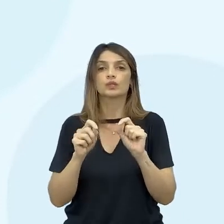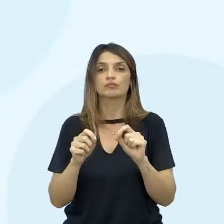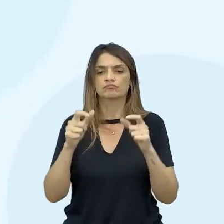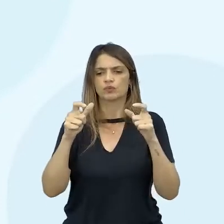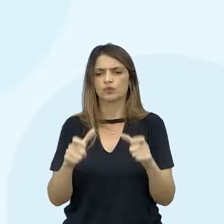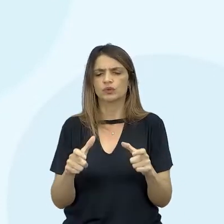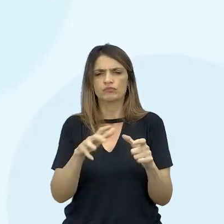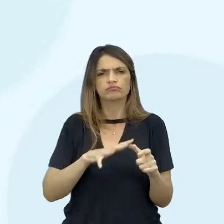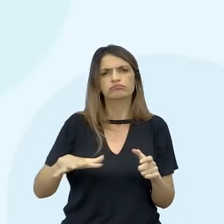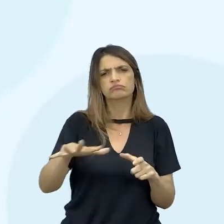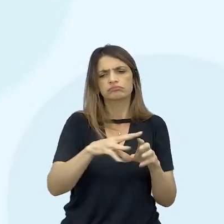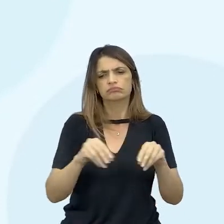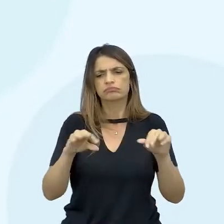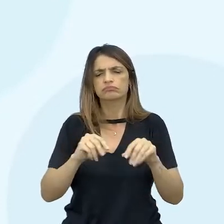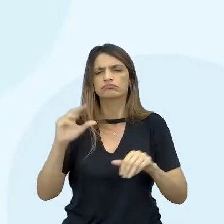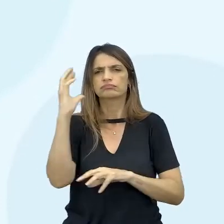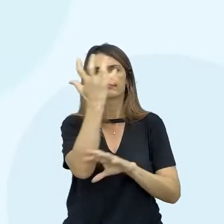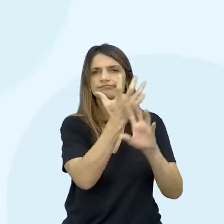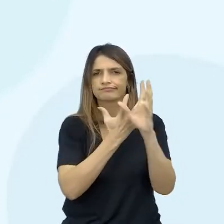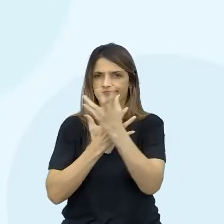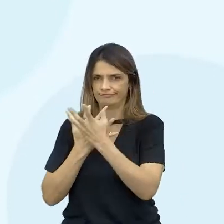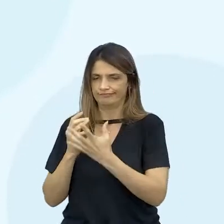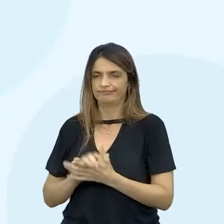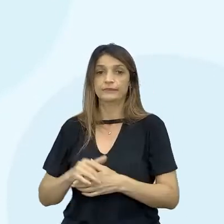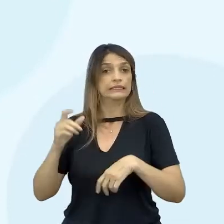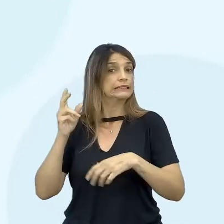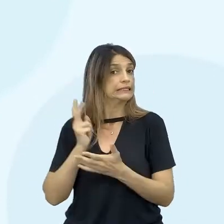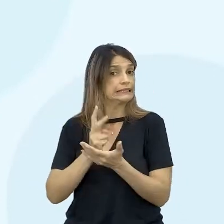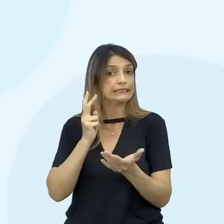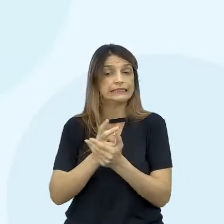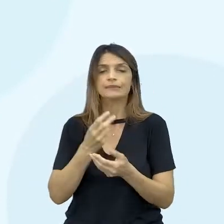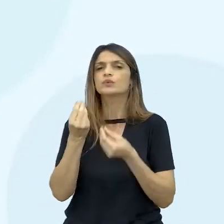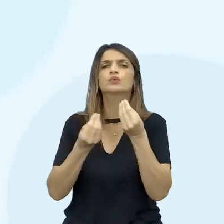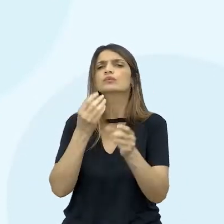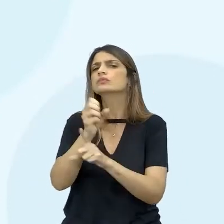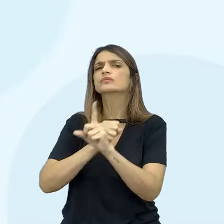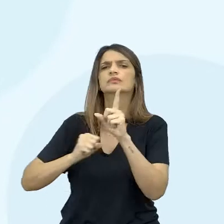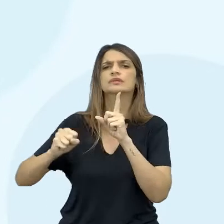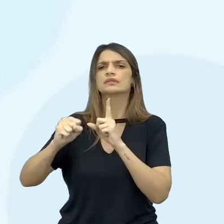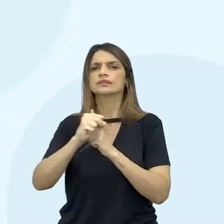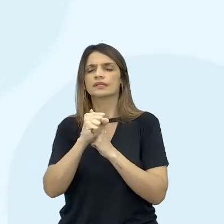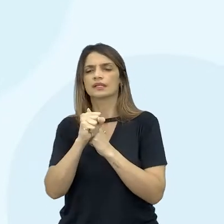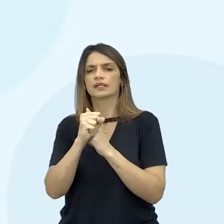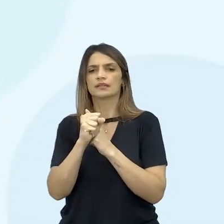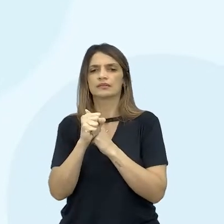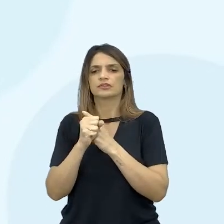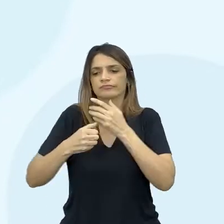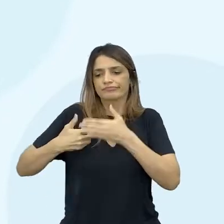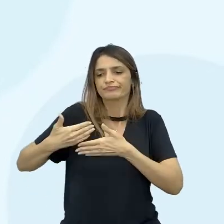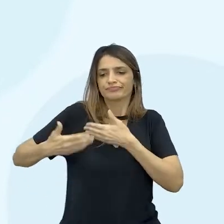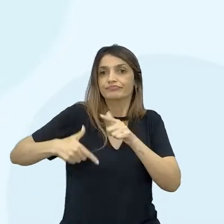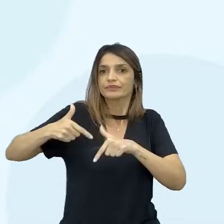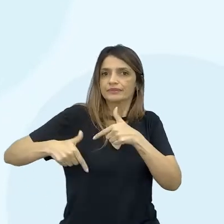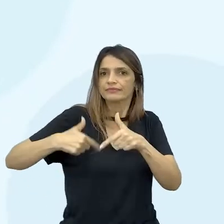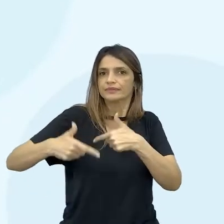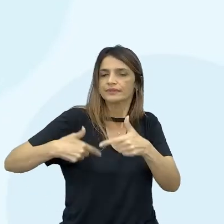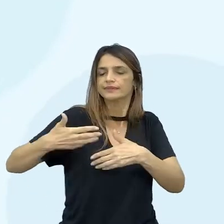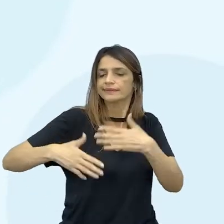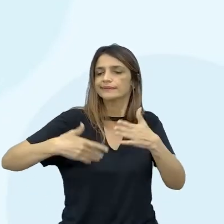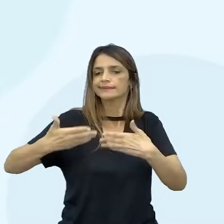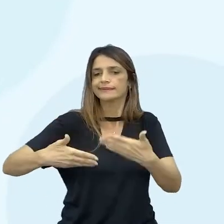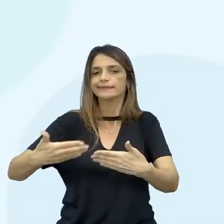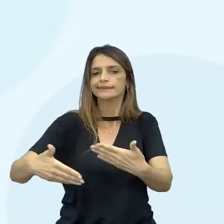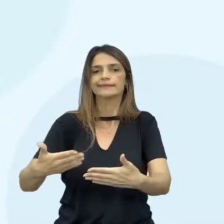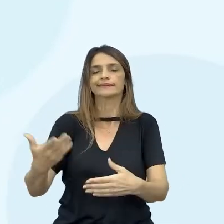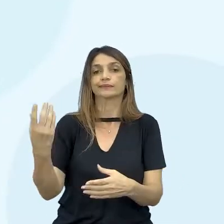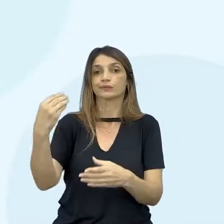espaço, território e paisagem. E a todo momento, como que a sociedade está trabalhando dentro do espaço, do território e